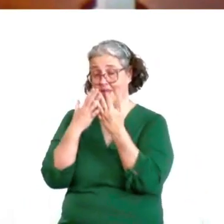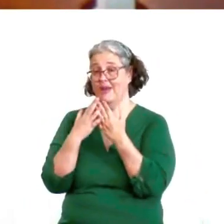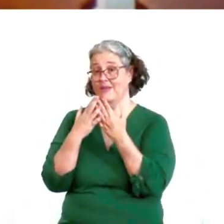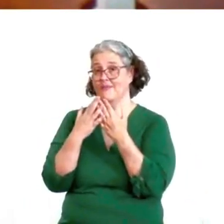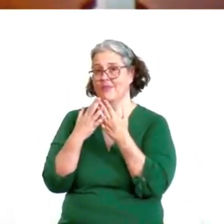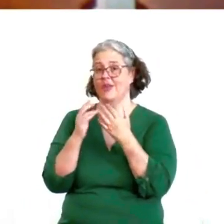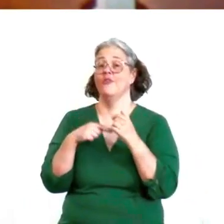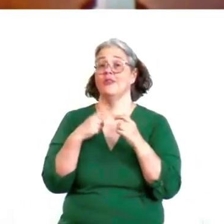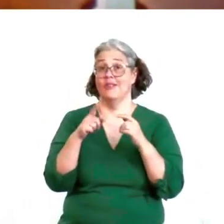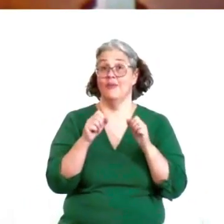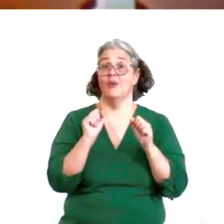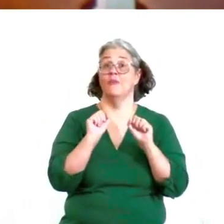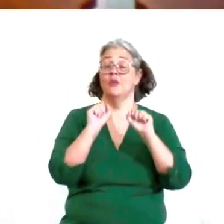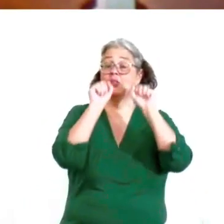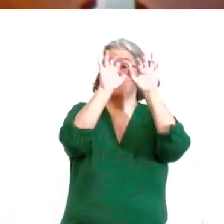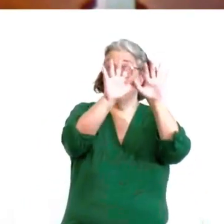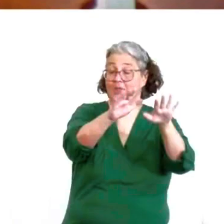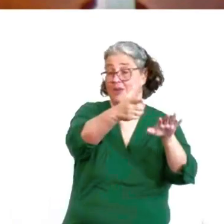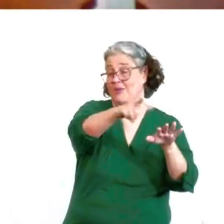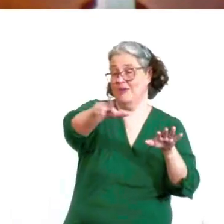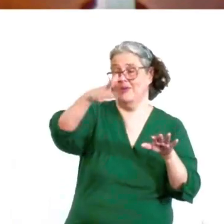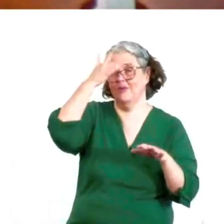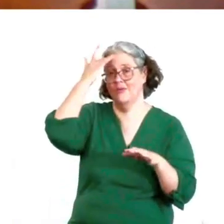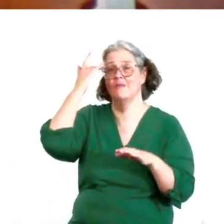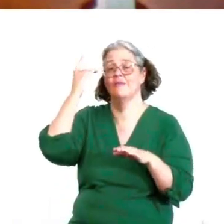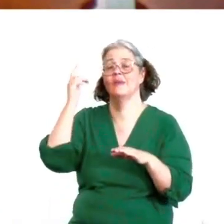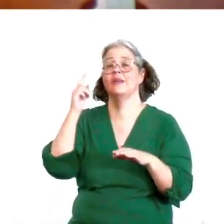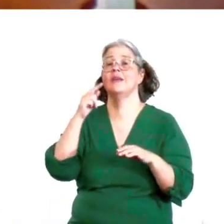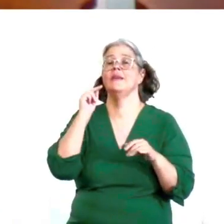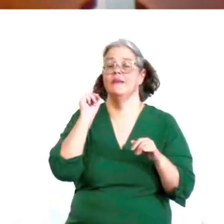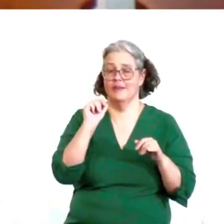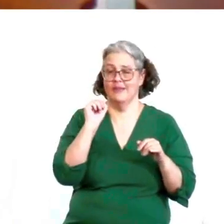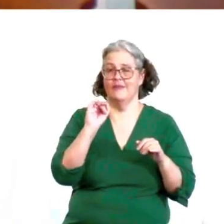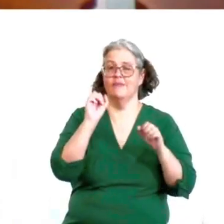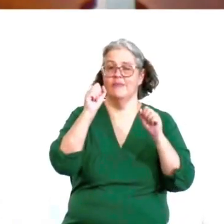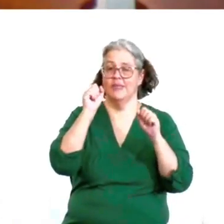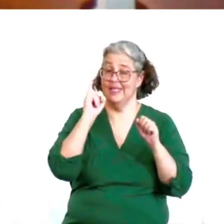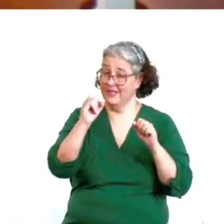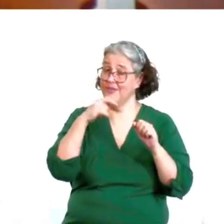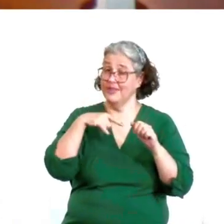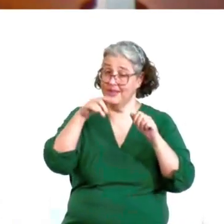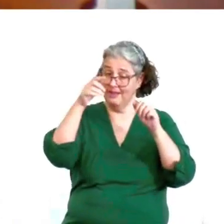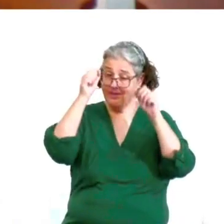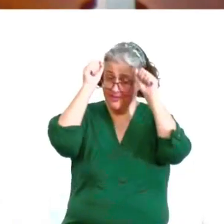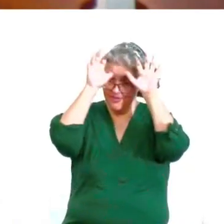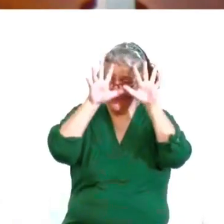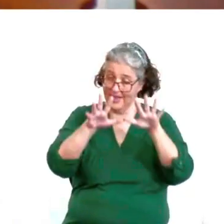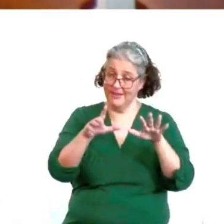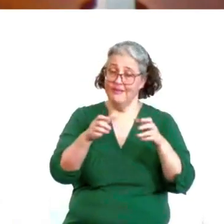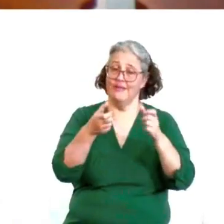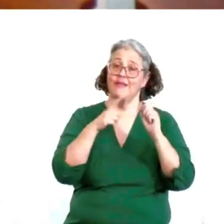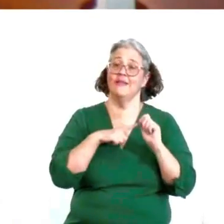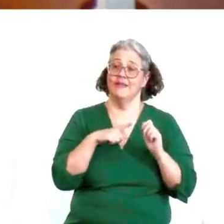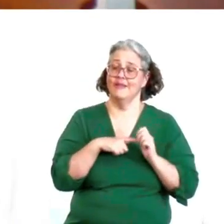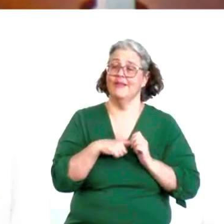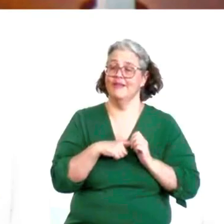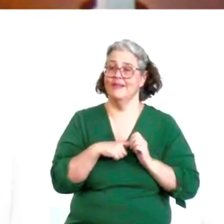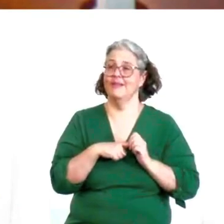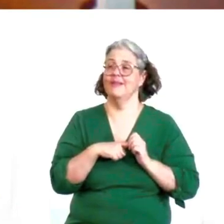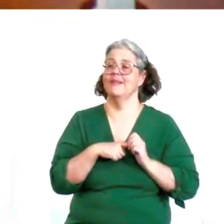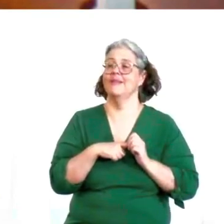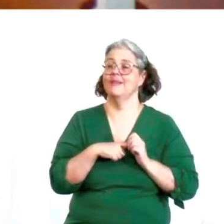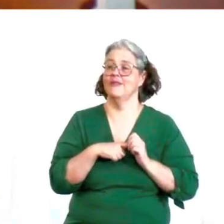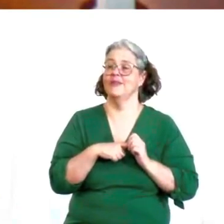da bênção é, de fato, levar as pessoas o evangelho da